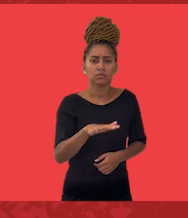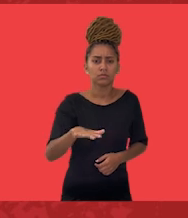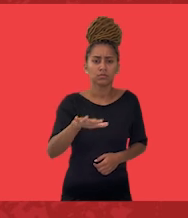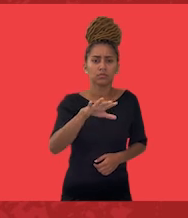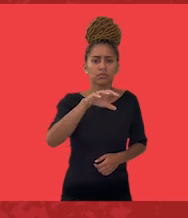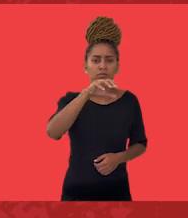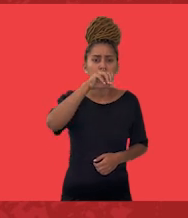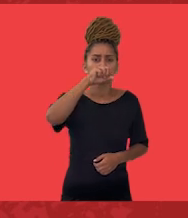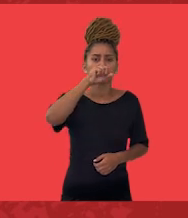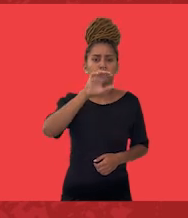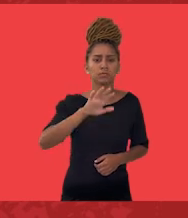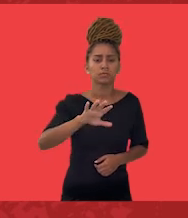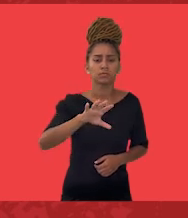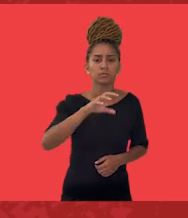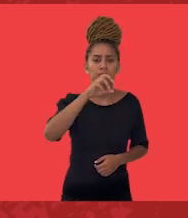Miscasting.